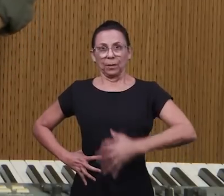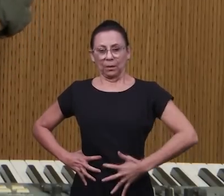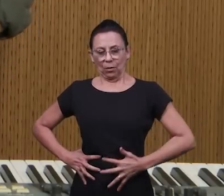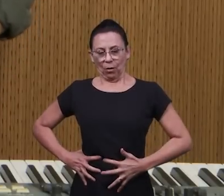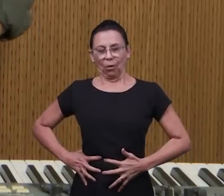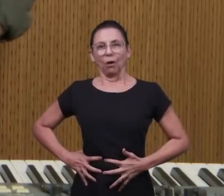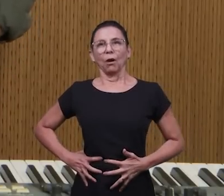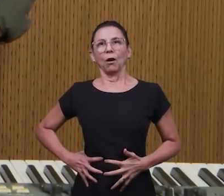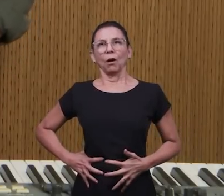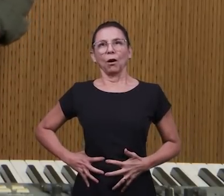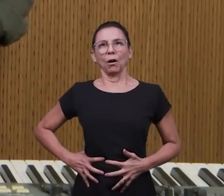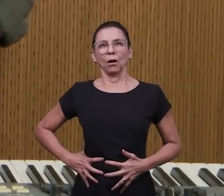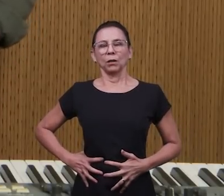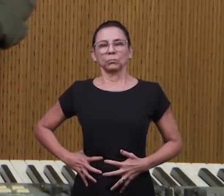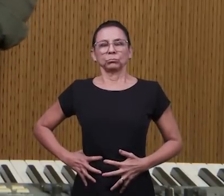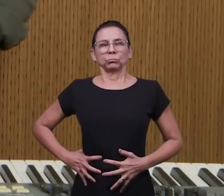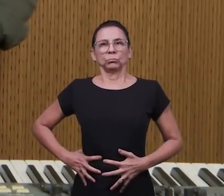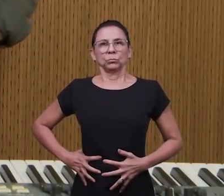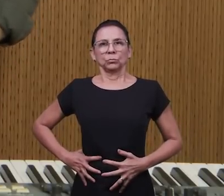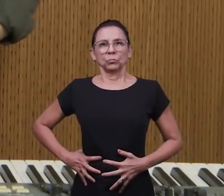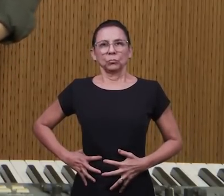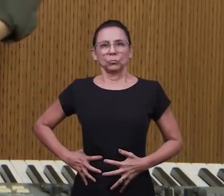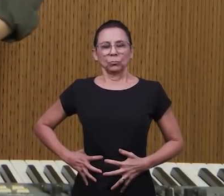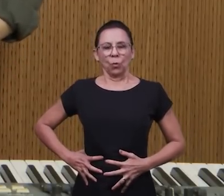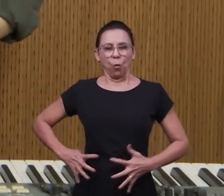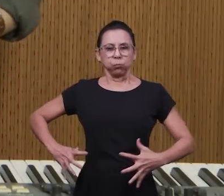E esse movimento de crescimento, inspirou,